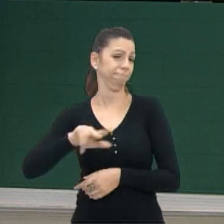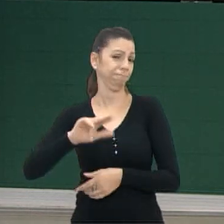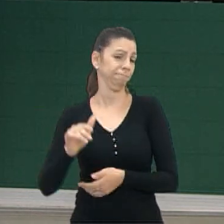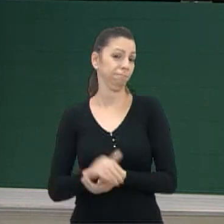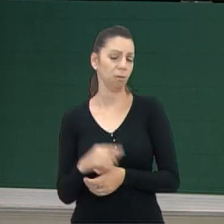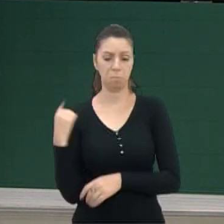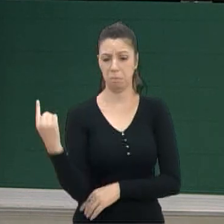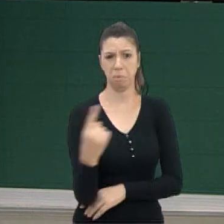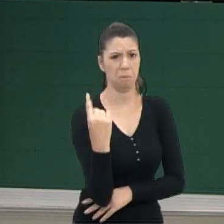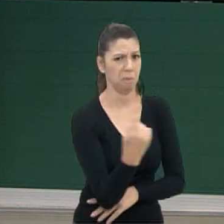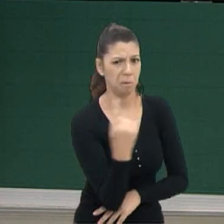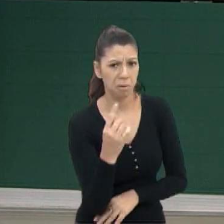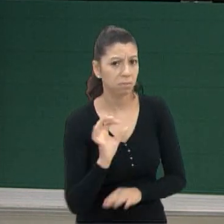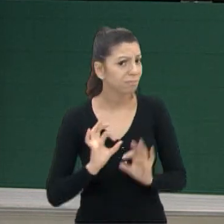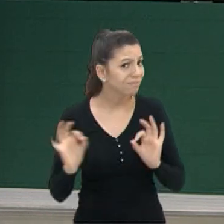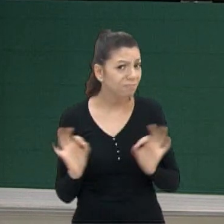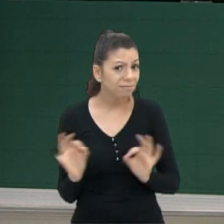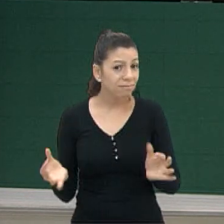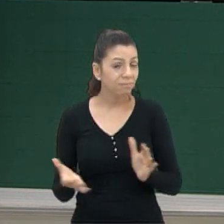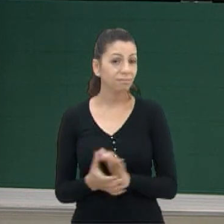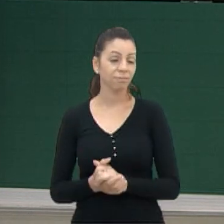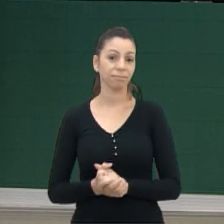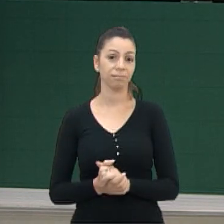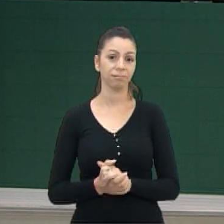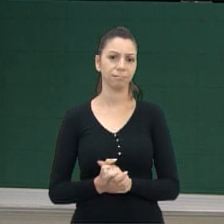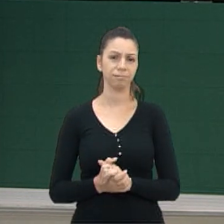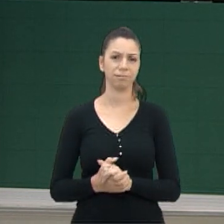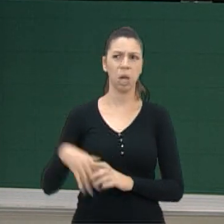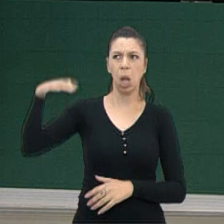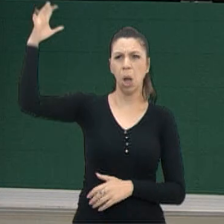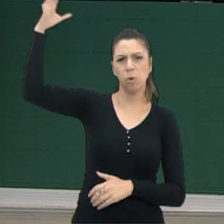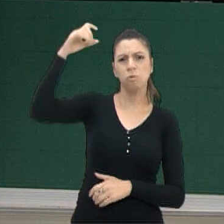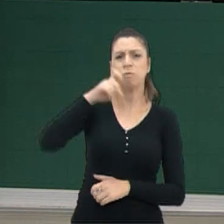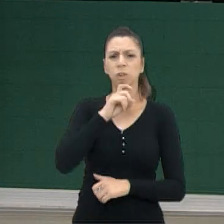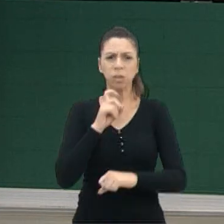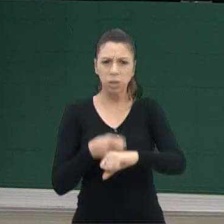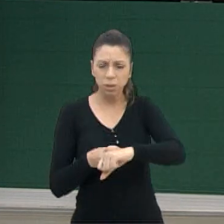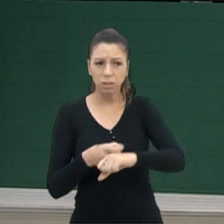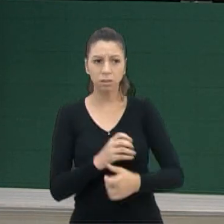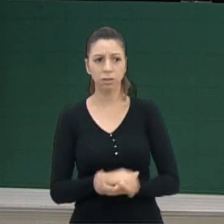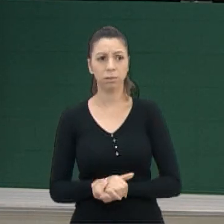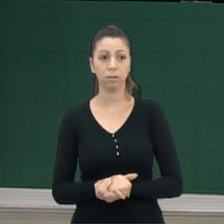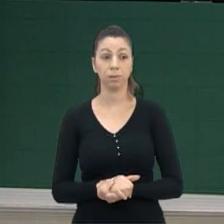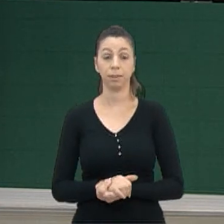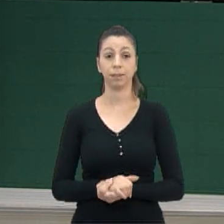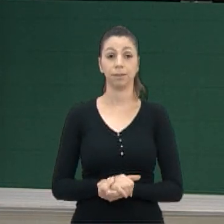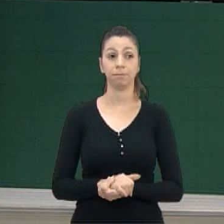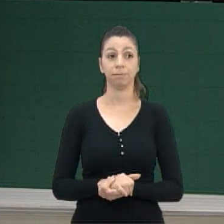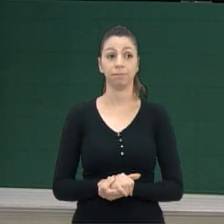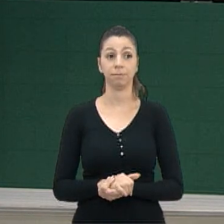Tornado? Muito menos. Granizo? É a letra